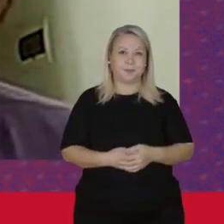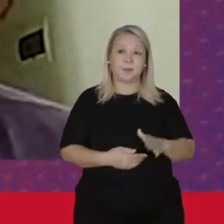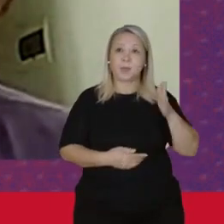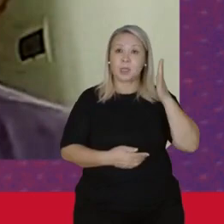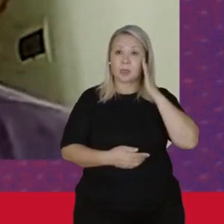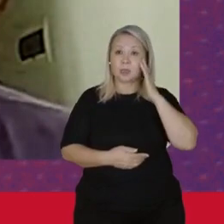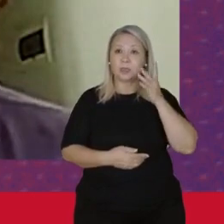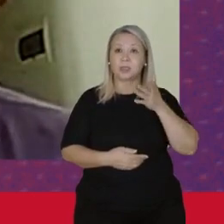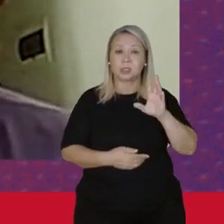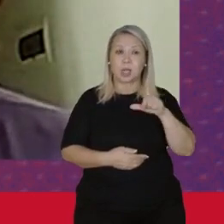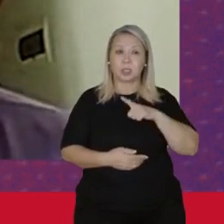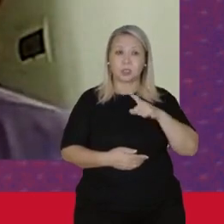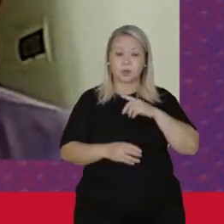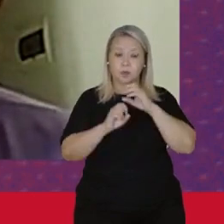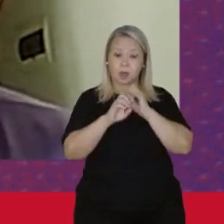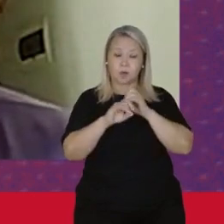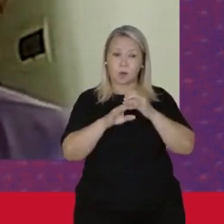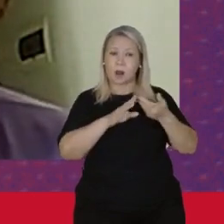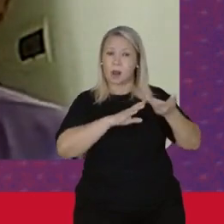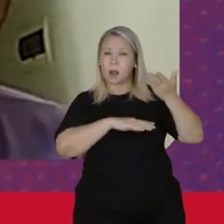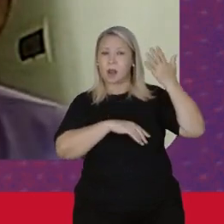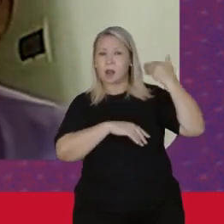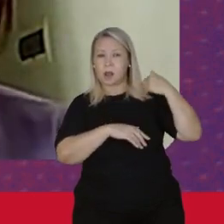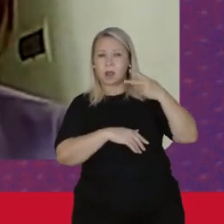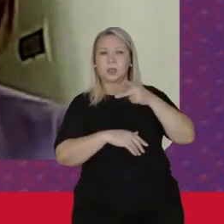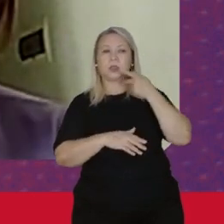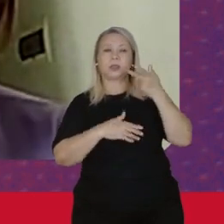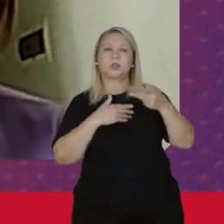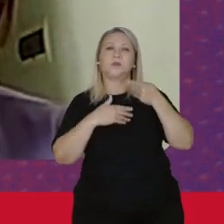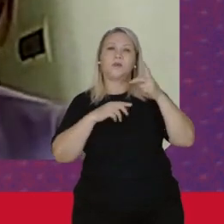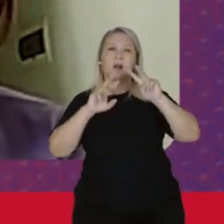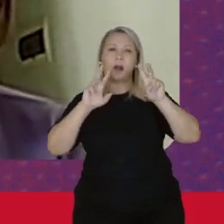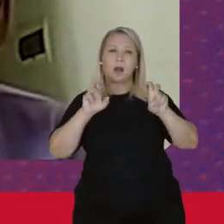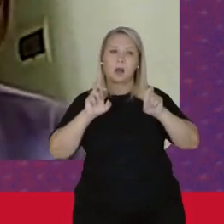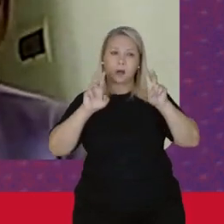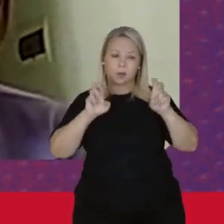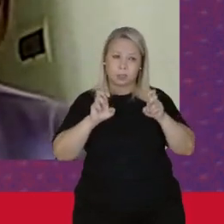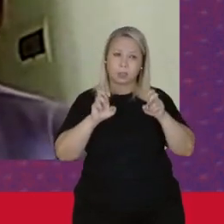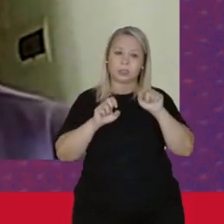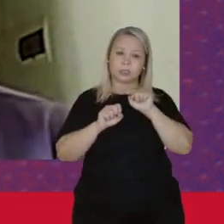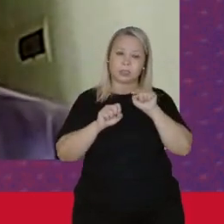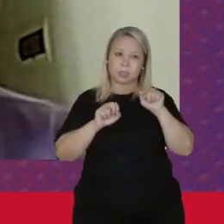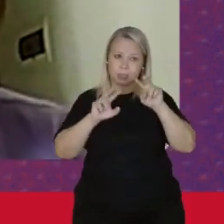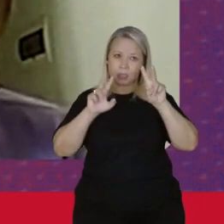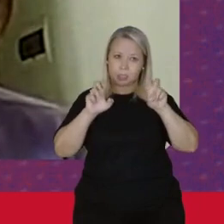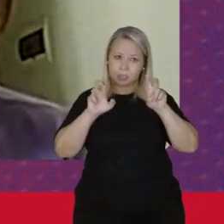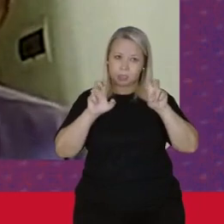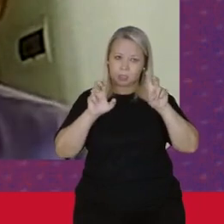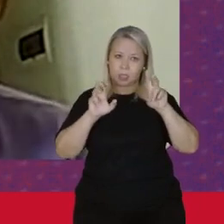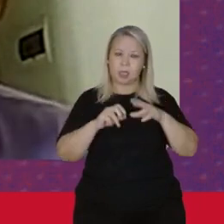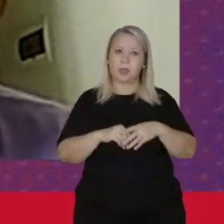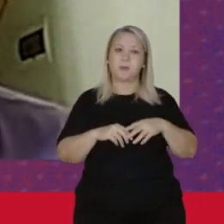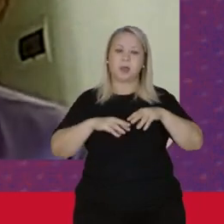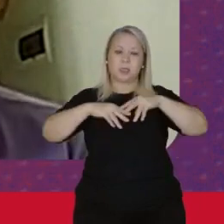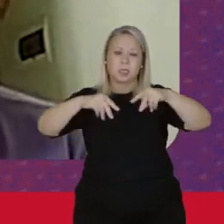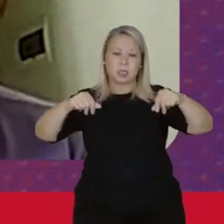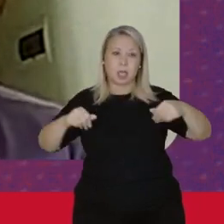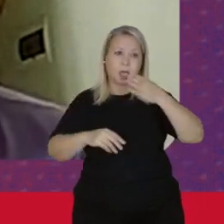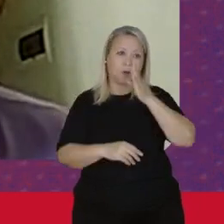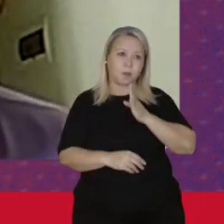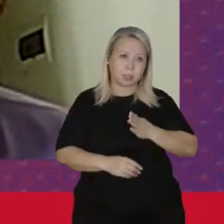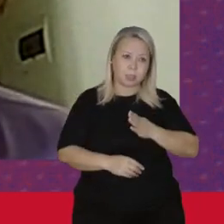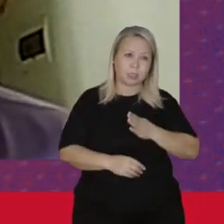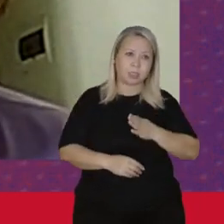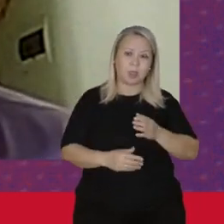que já houveram aulas, né, anteriores que trataram sobre o tema da terra no Brasil,